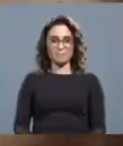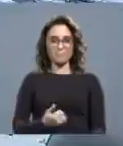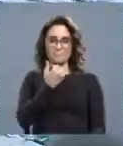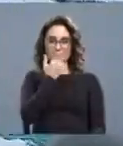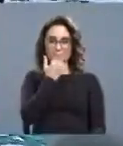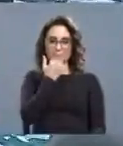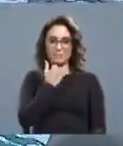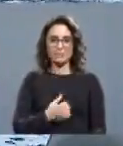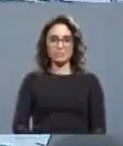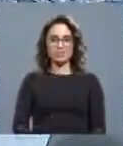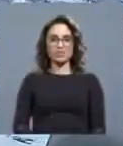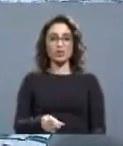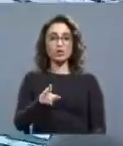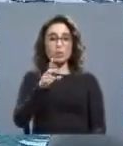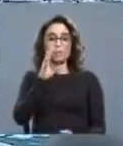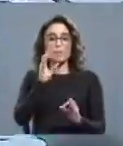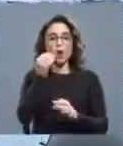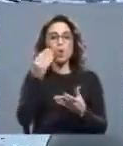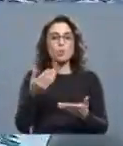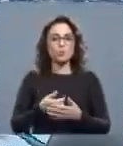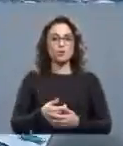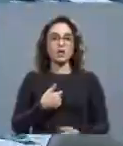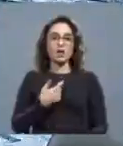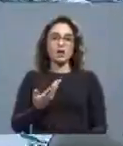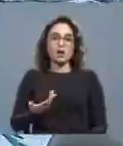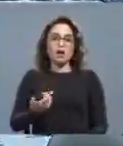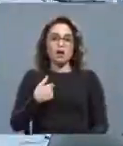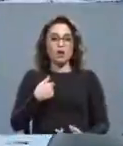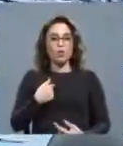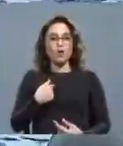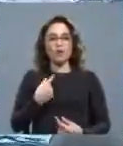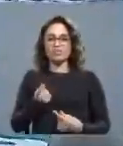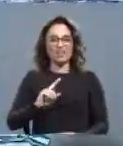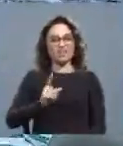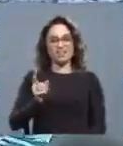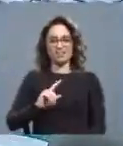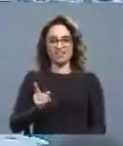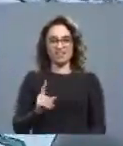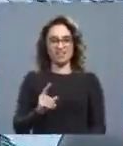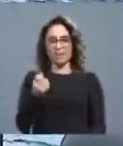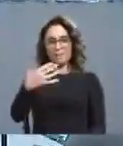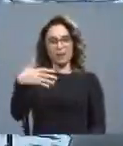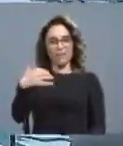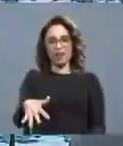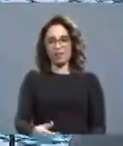Cara, como te preparaste para esta prova? De vez em quando. Não, já estava mal, já estava